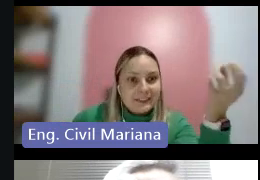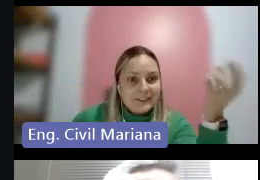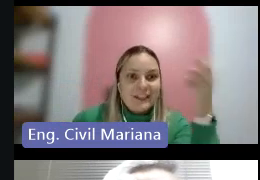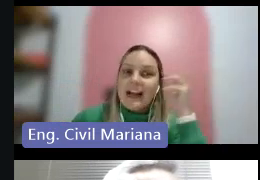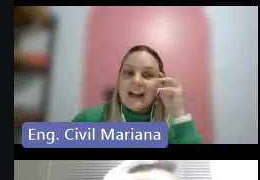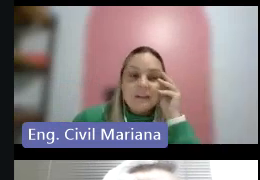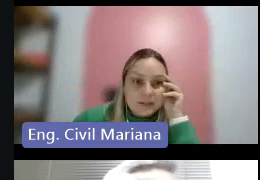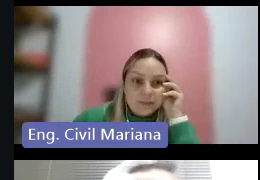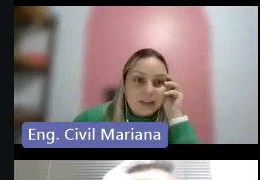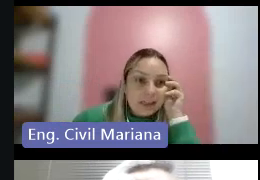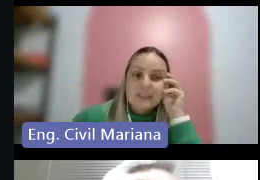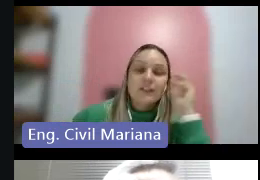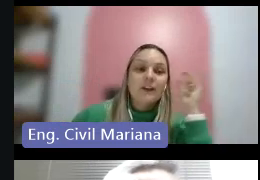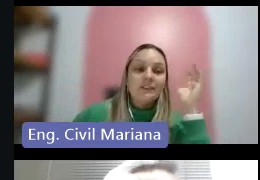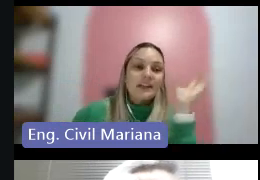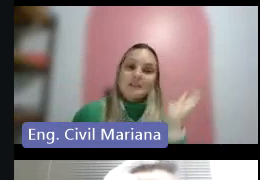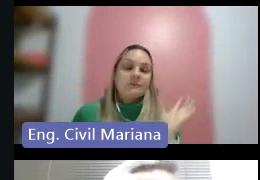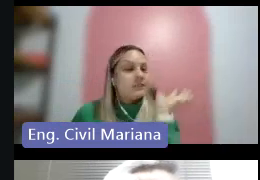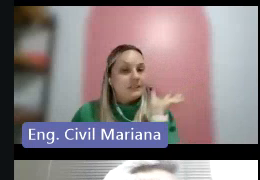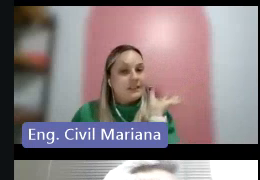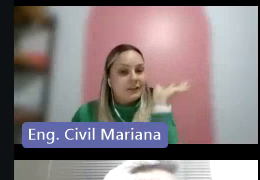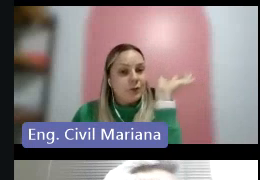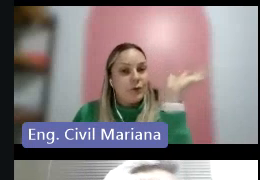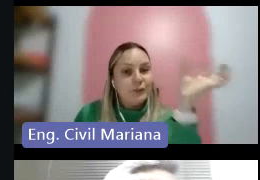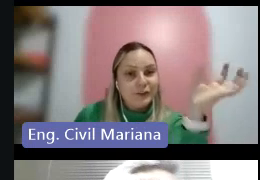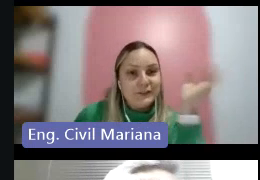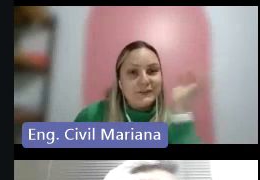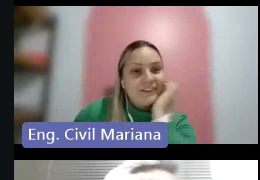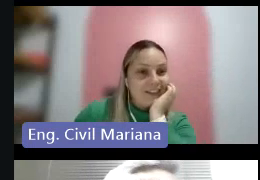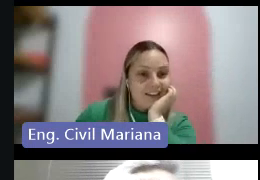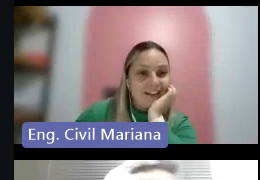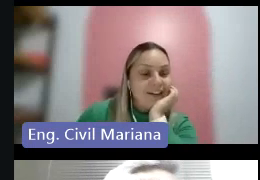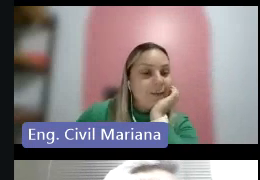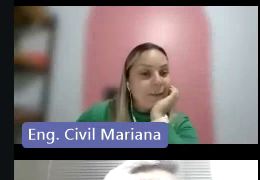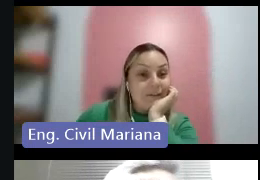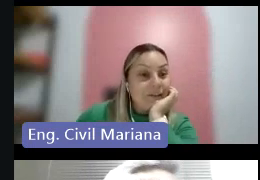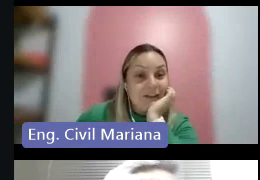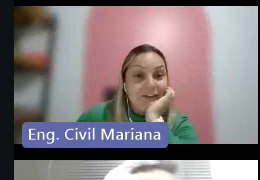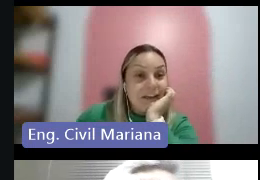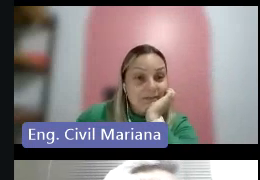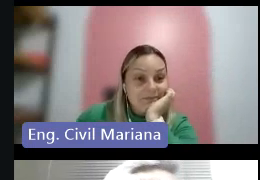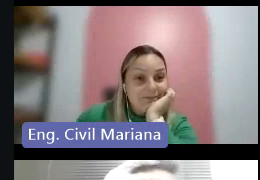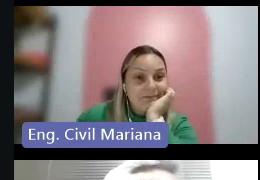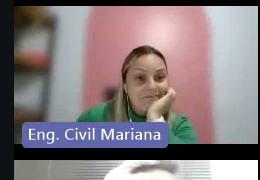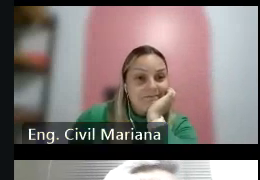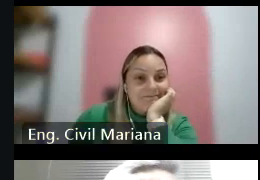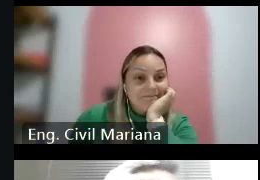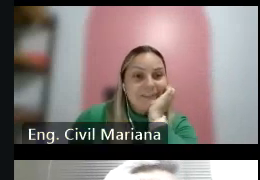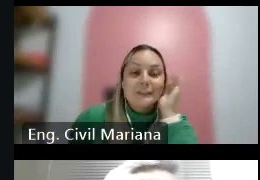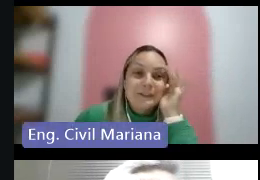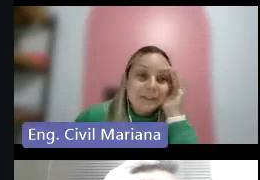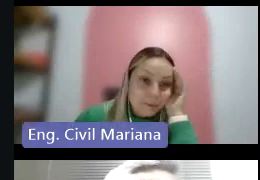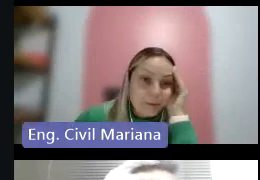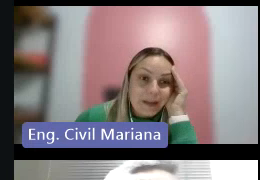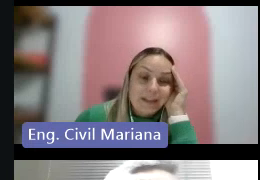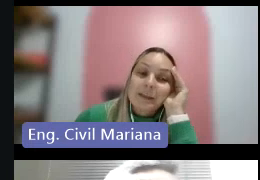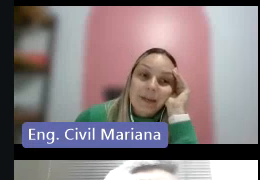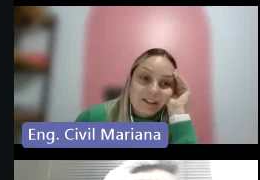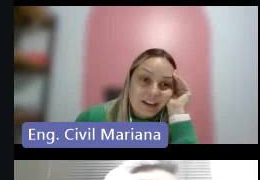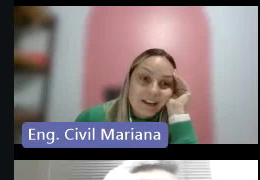uma tubulação de água. E eles só fizeram desenhado como se fosse uma viga para não ficar feio. E as